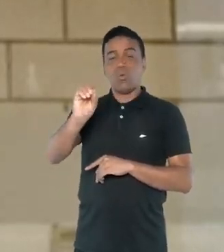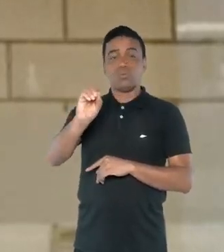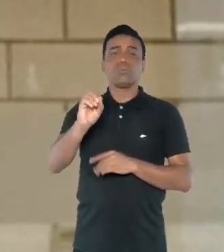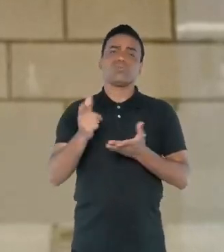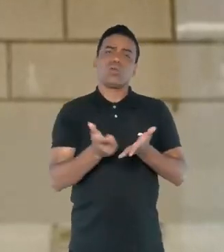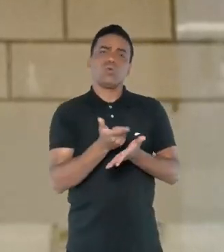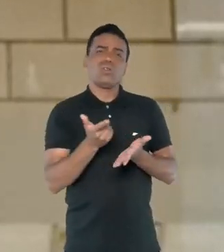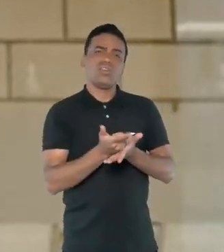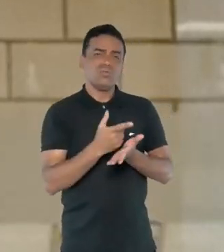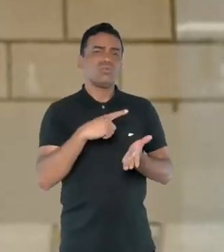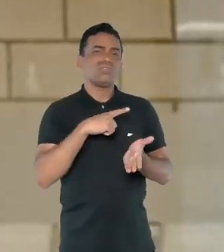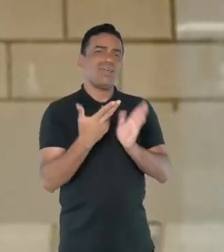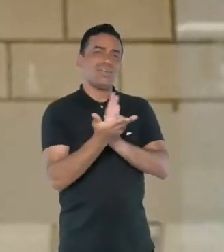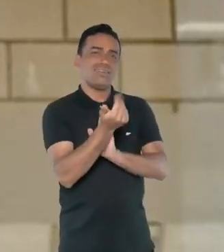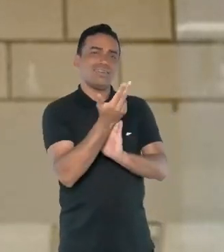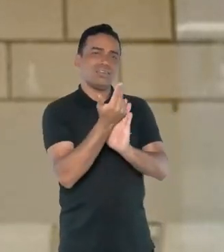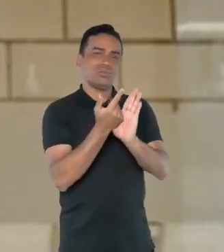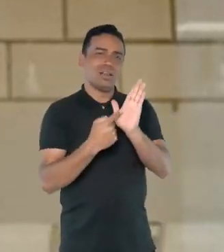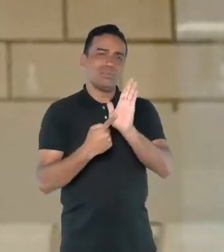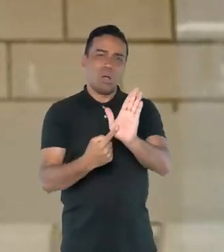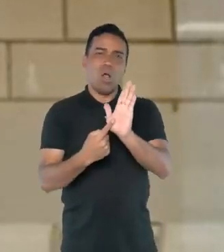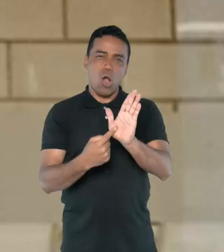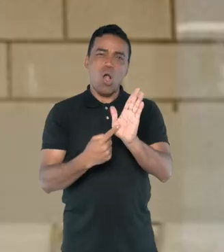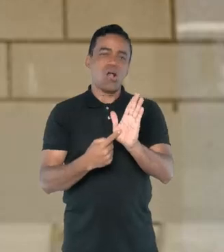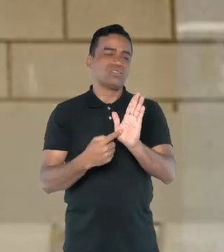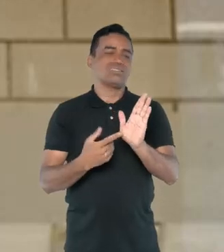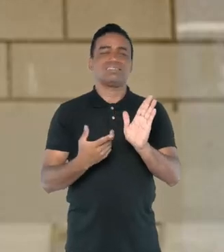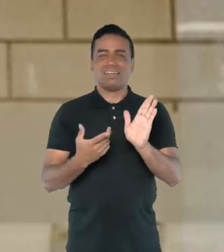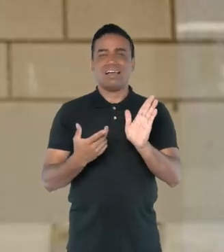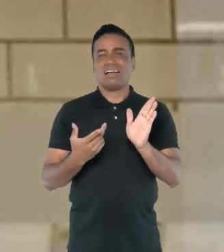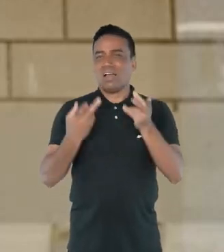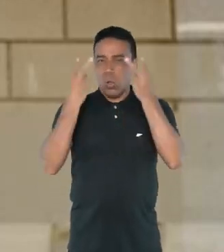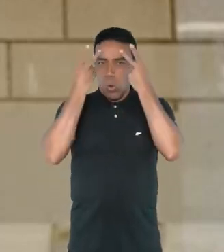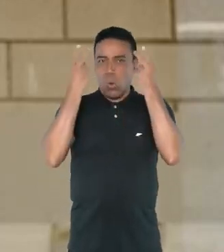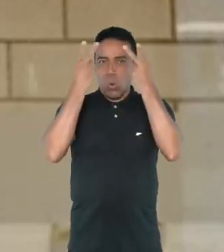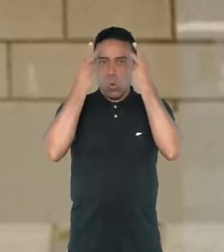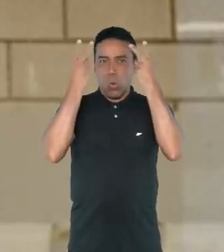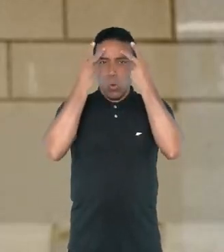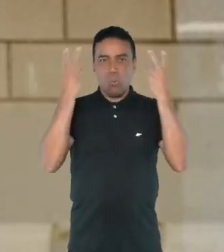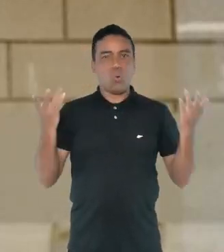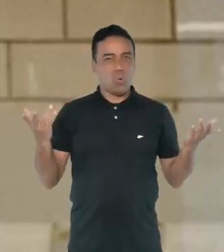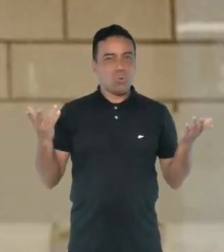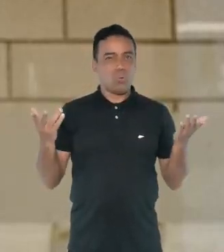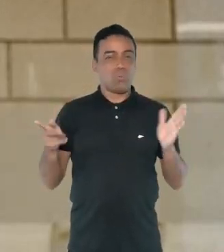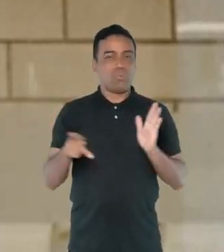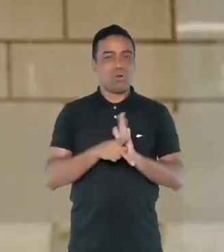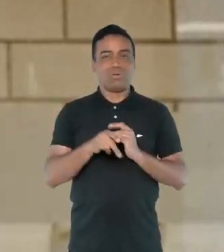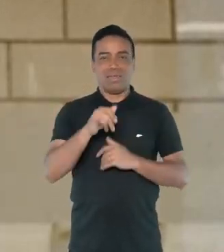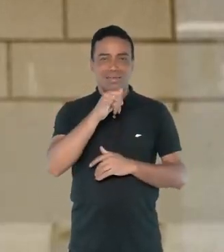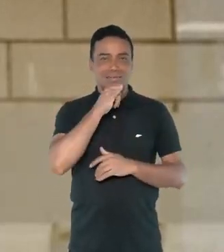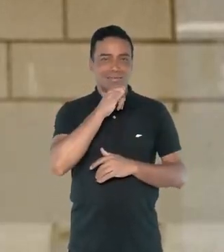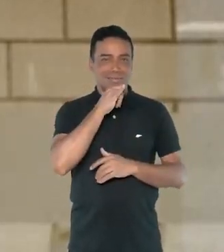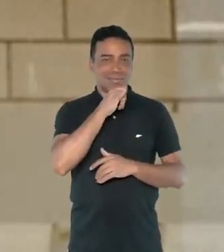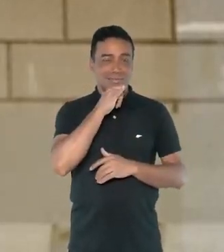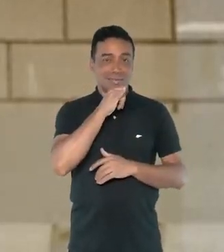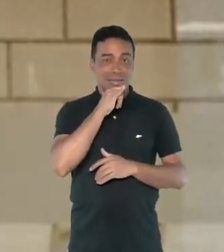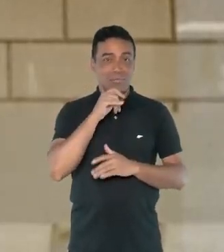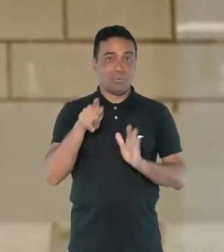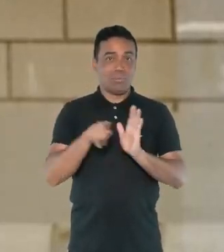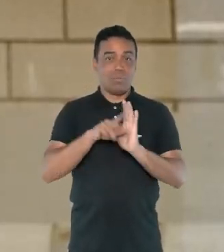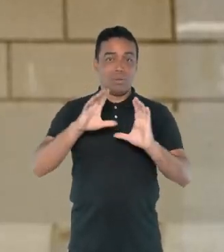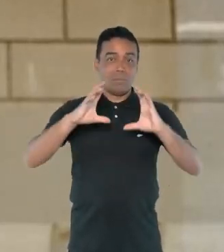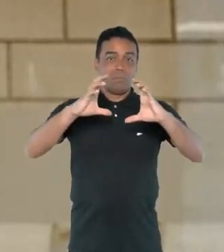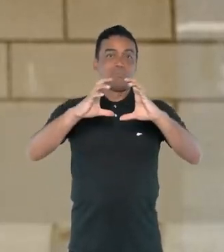né? Normalmente é bastante comum a gente lançar mão desse exemplo, o famoso exemplo da bola